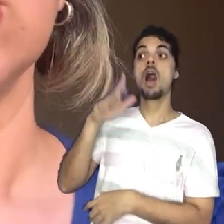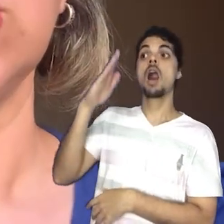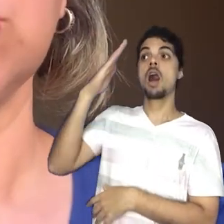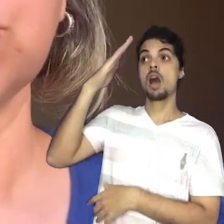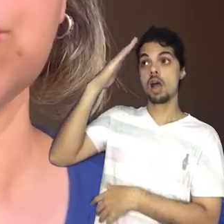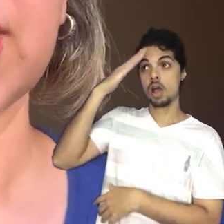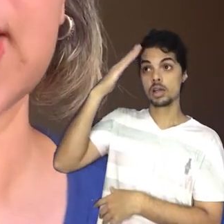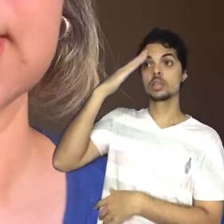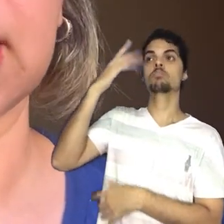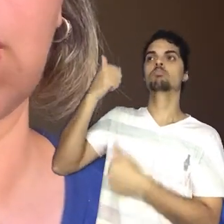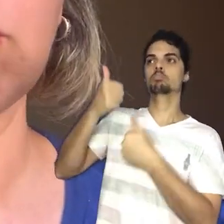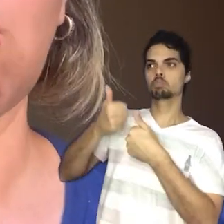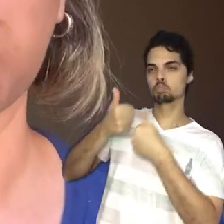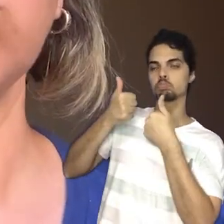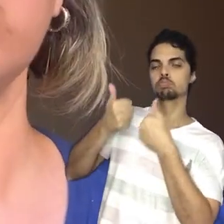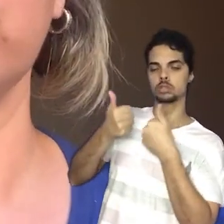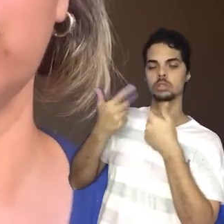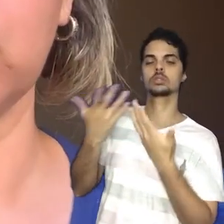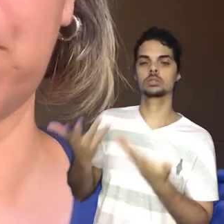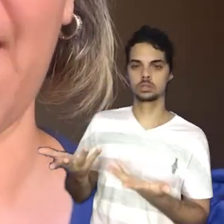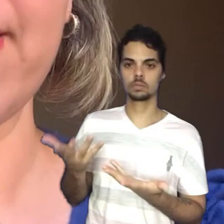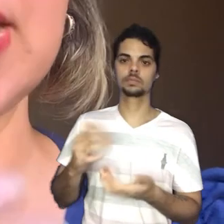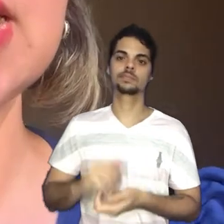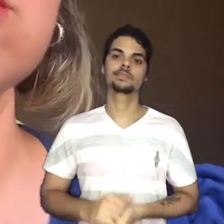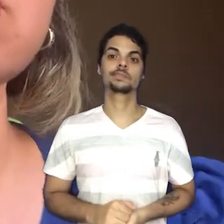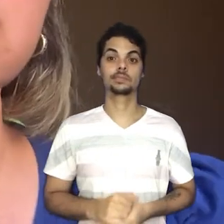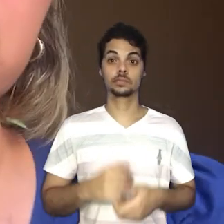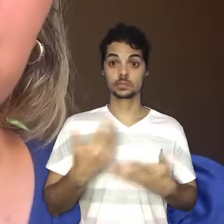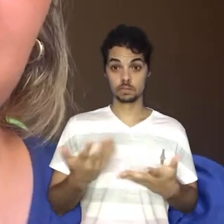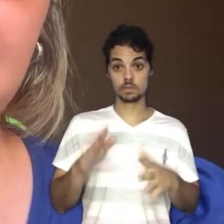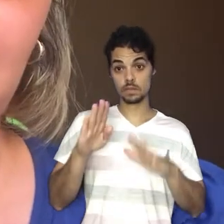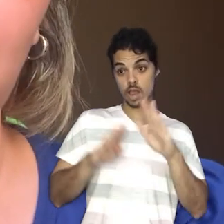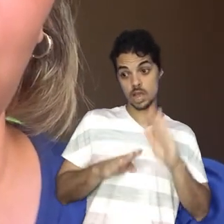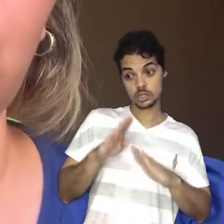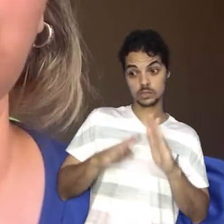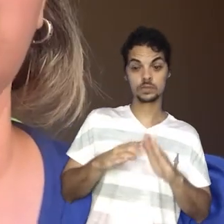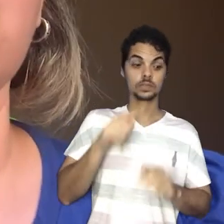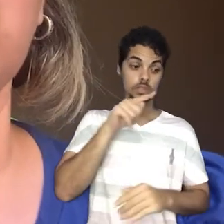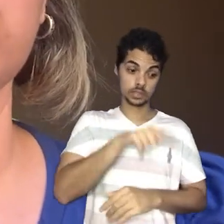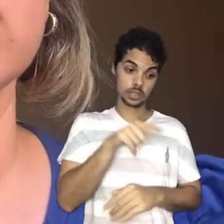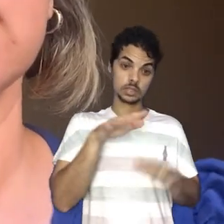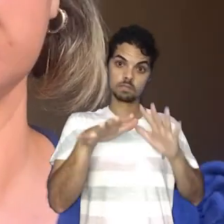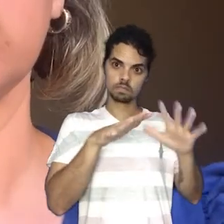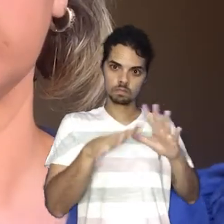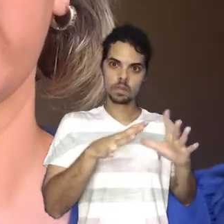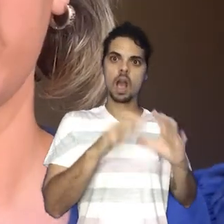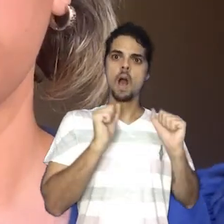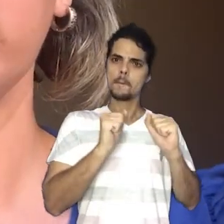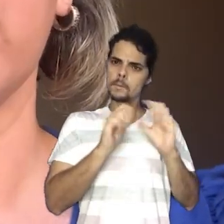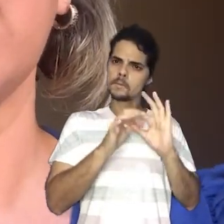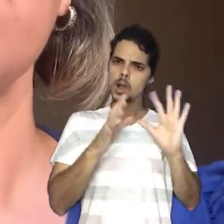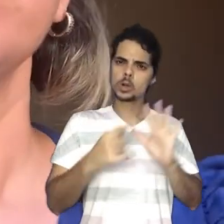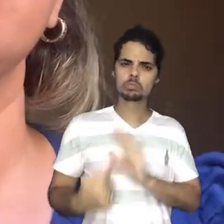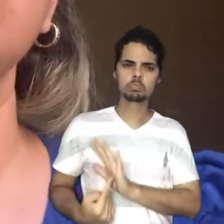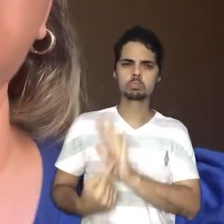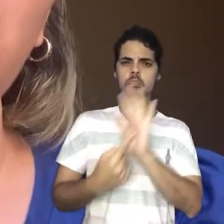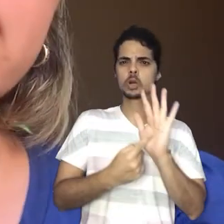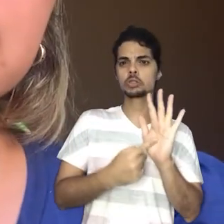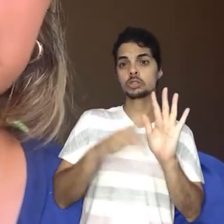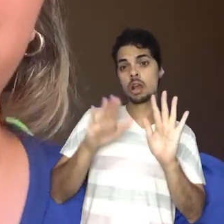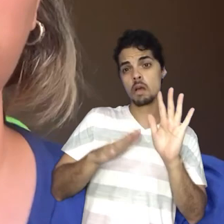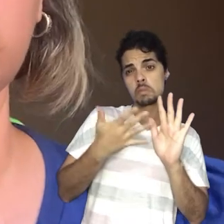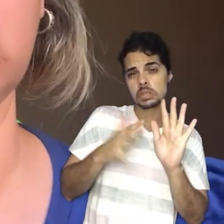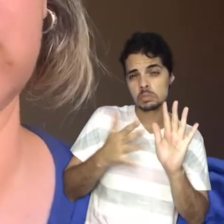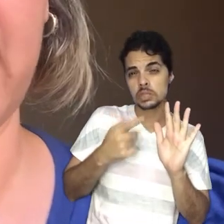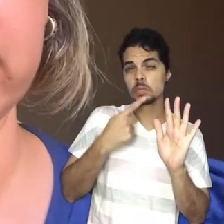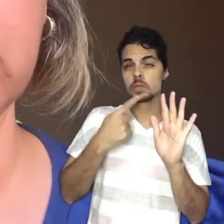politicamente de uma nação ou de um pai, inclusive eu até coloco como exemplo que é alguém que